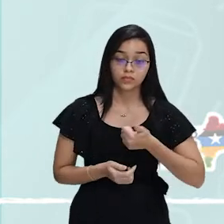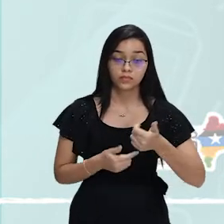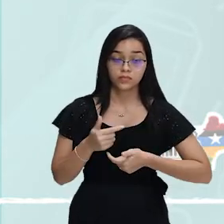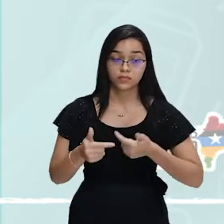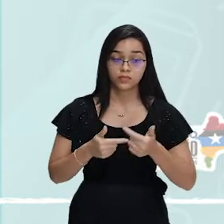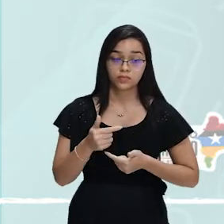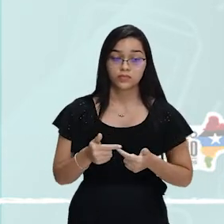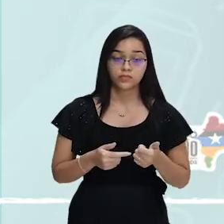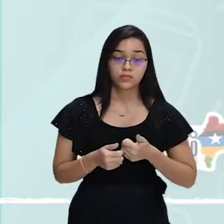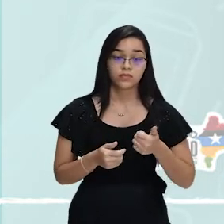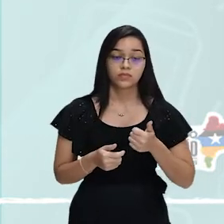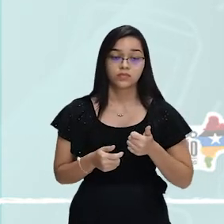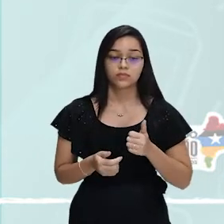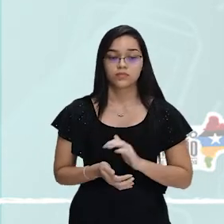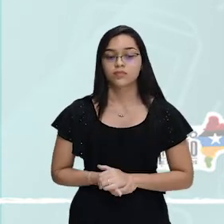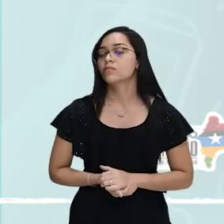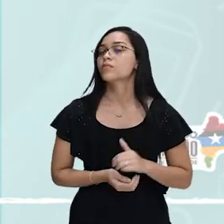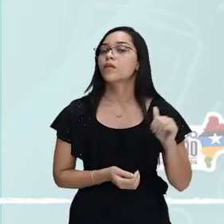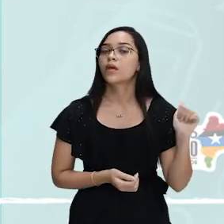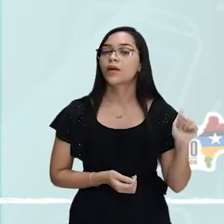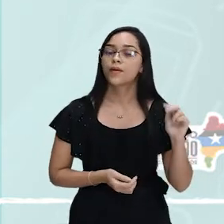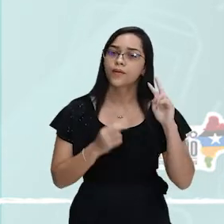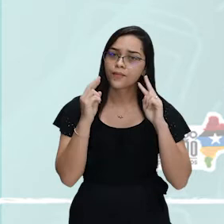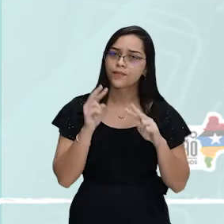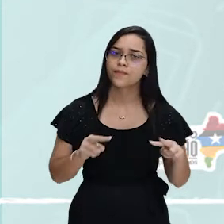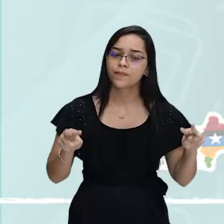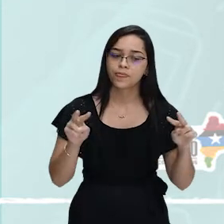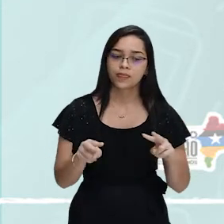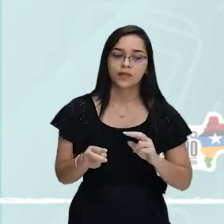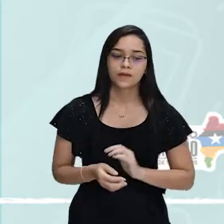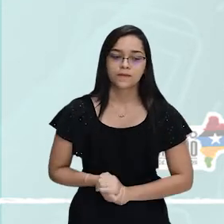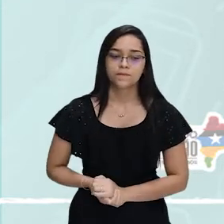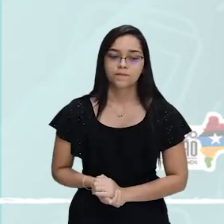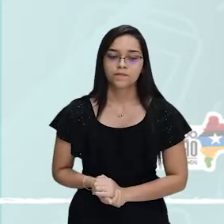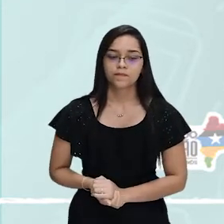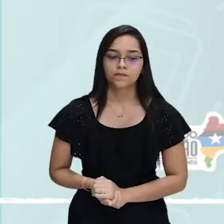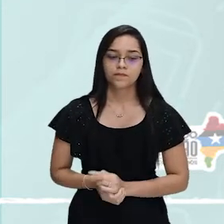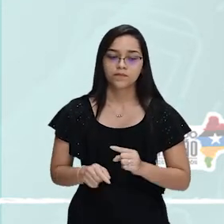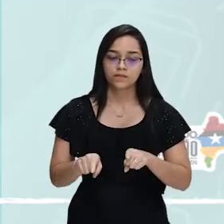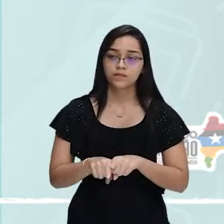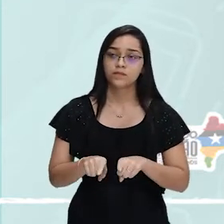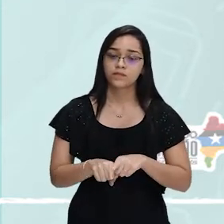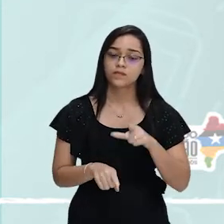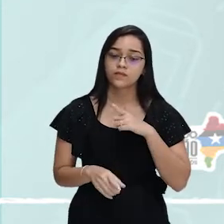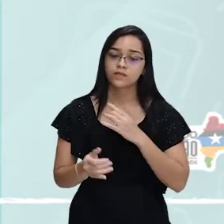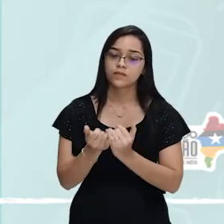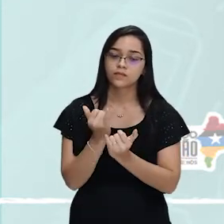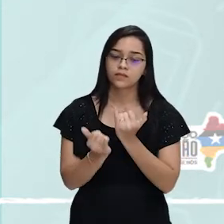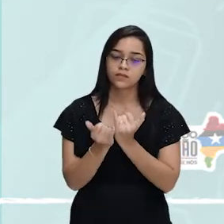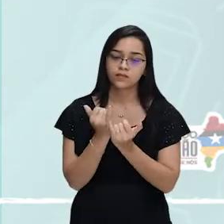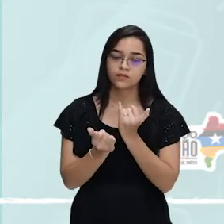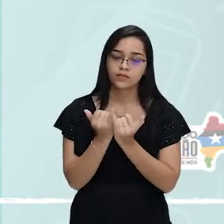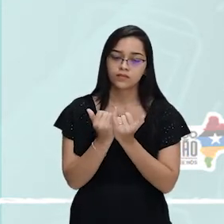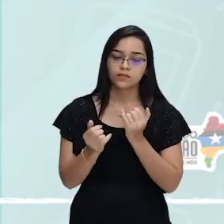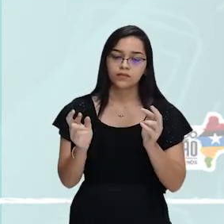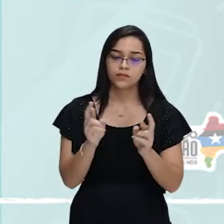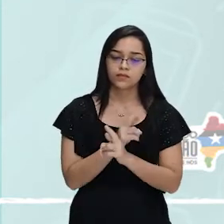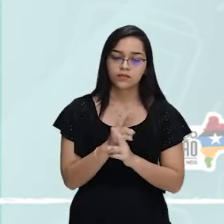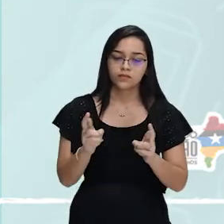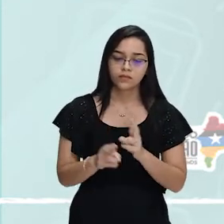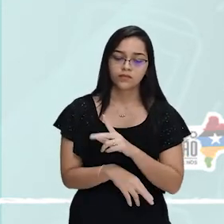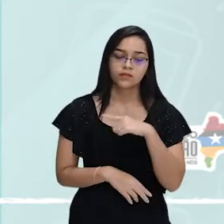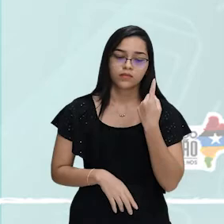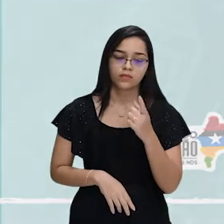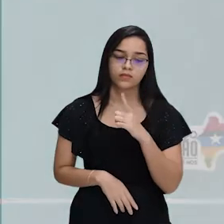A primeira luta foi entre os atletas. Olha só, então veja, também questão bem parecida em relação às outras questões que a